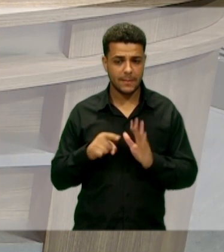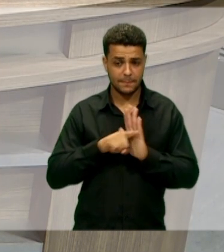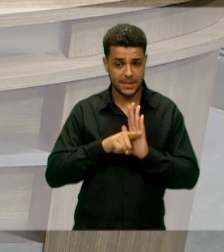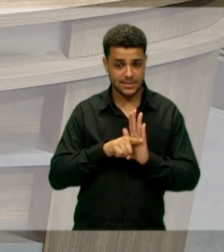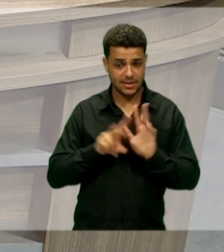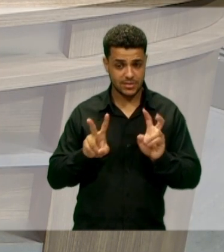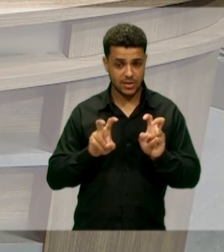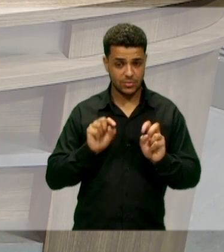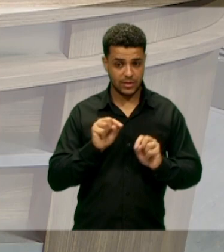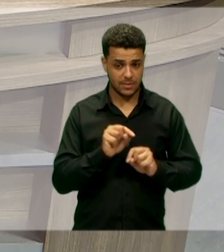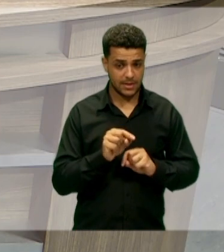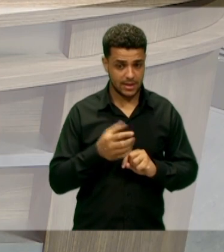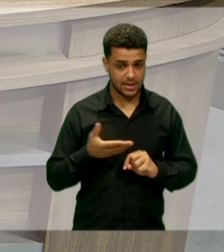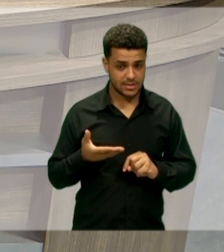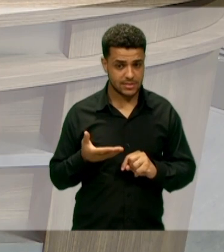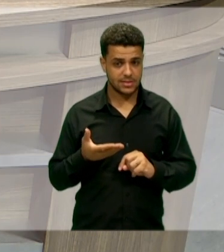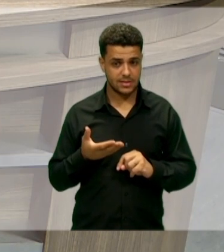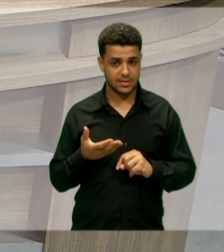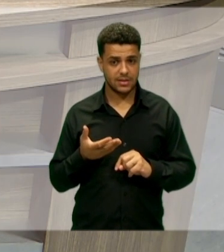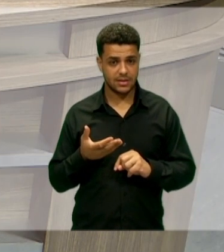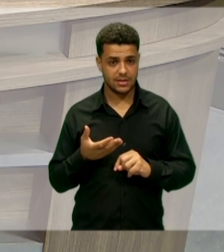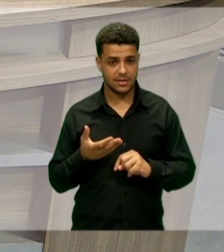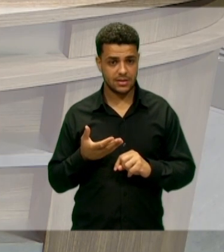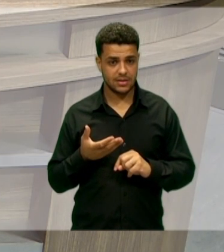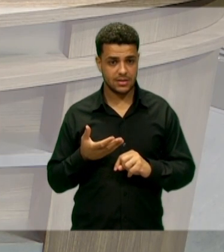pesquisa exatamente